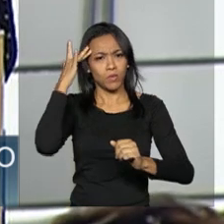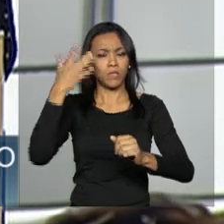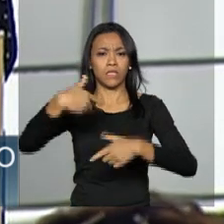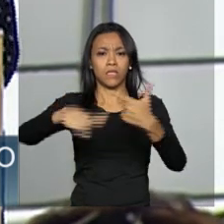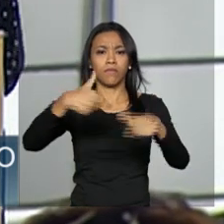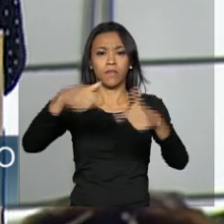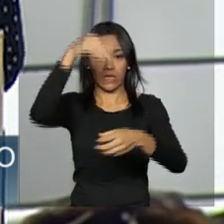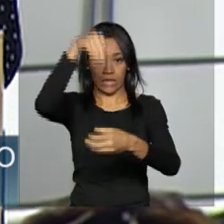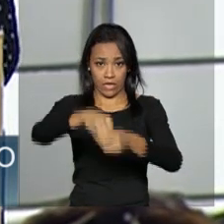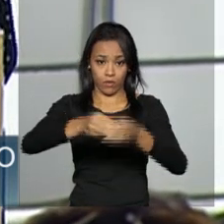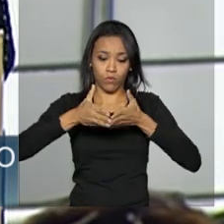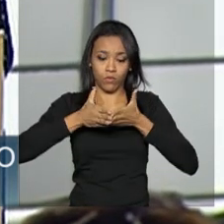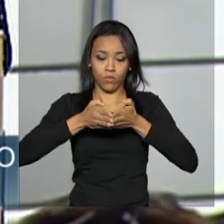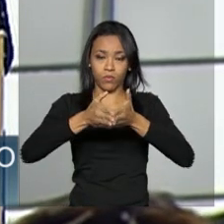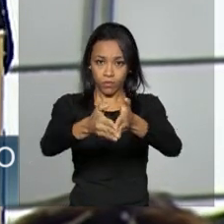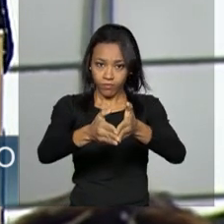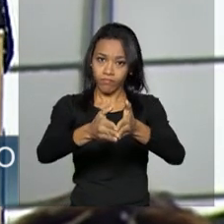navio Bahia.